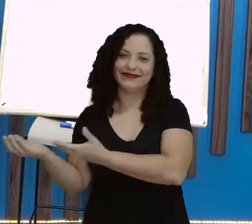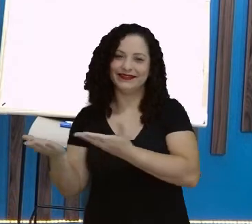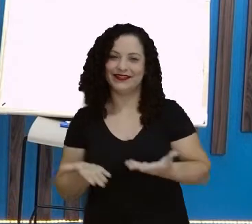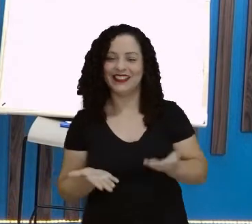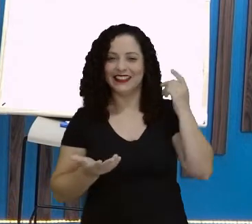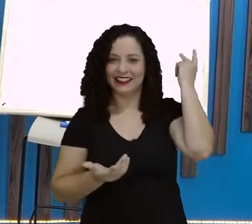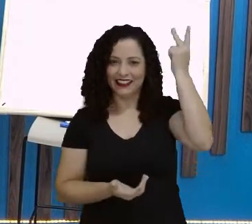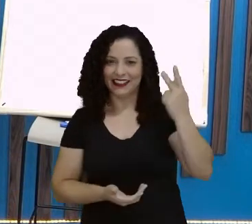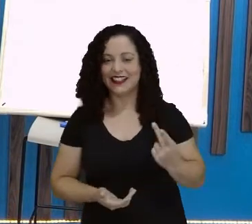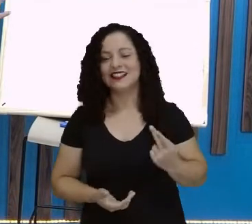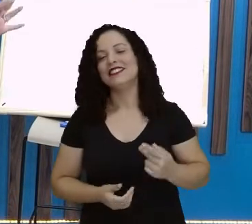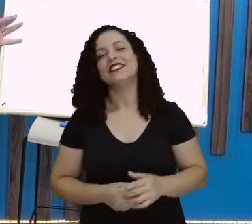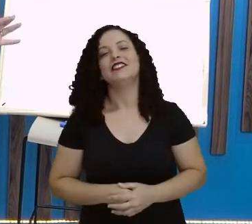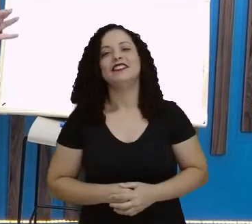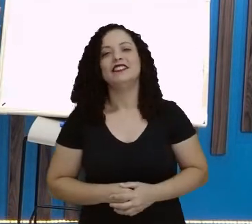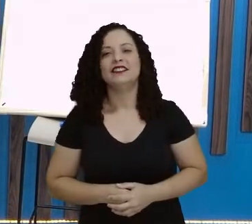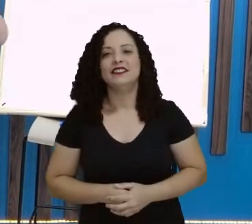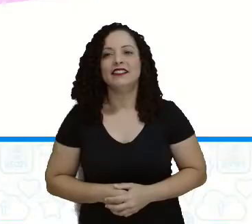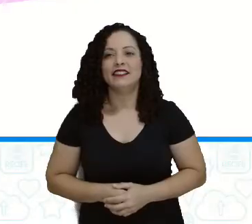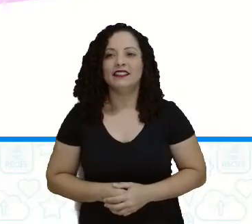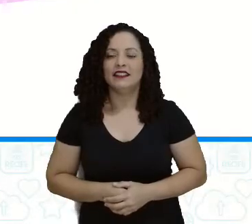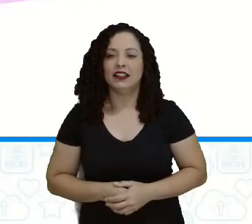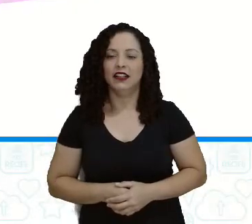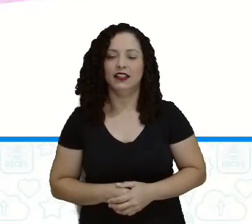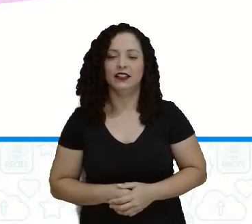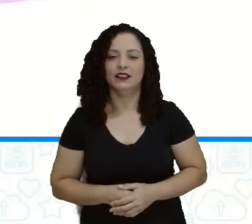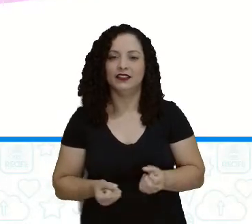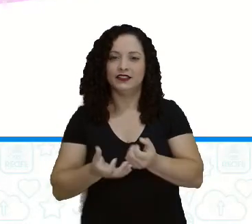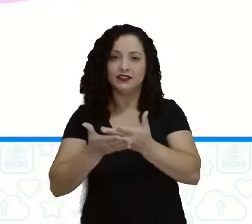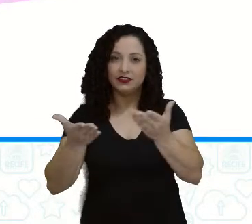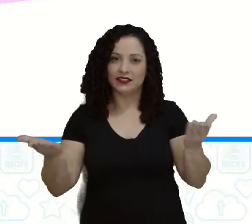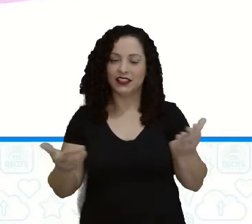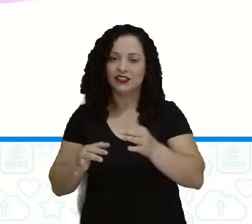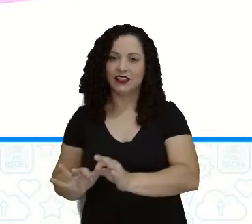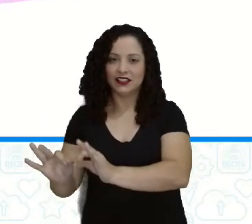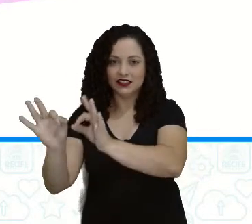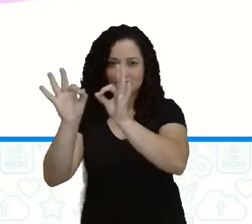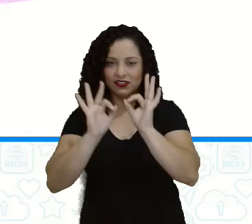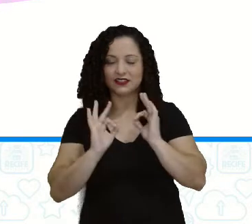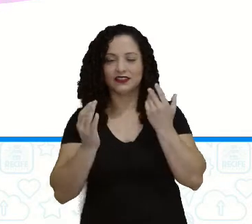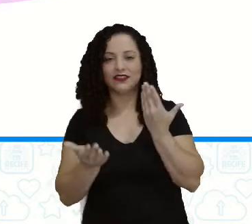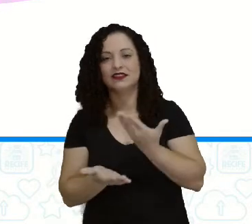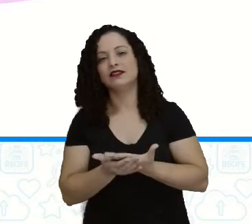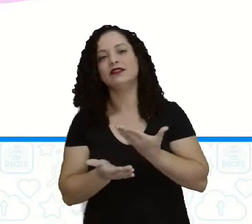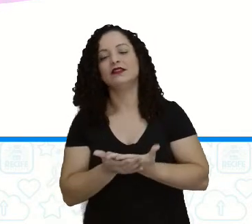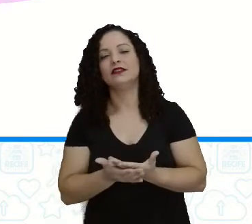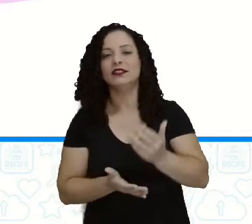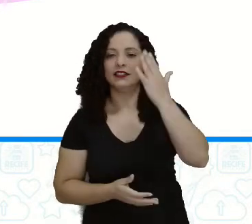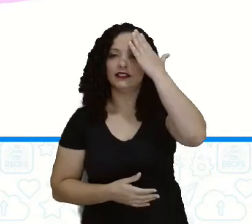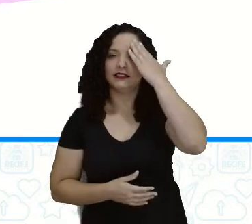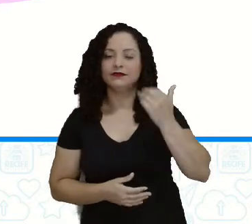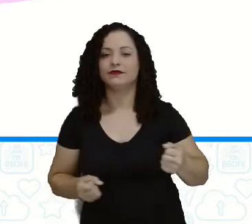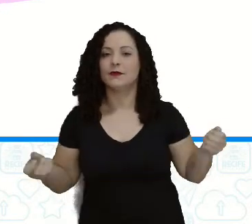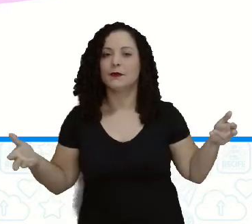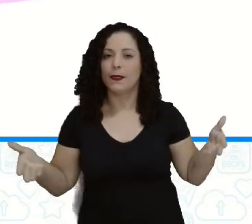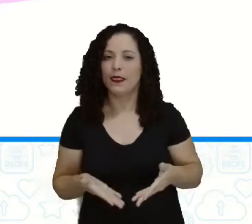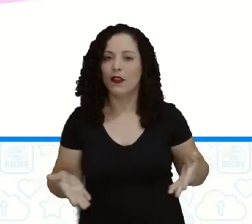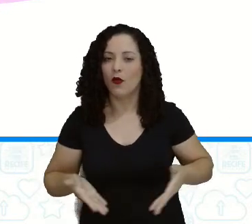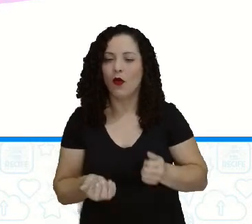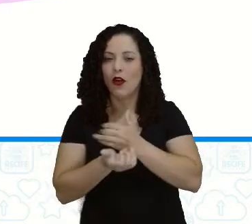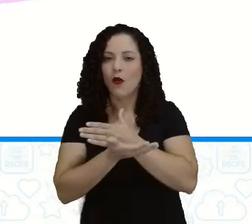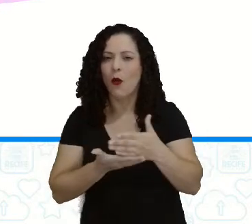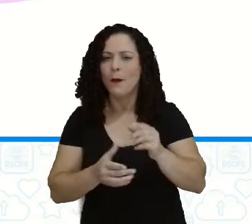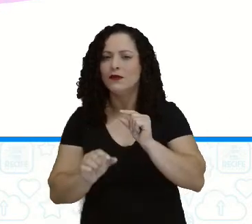bem-vinda, Késia. Bom, todo mundo aí que está acompanhando, né, nossas aulas já sabe que agora a gente começa fazendo